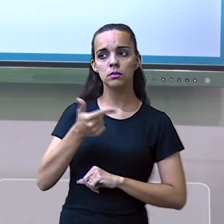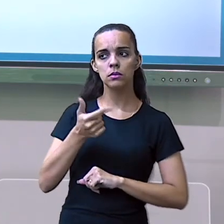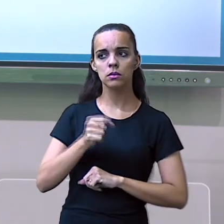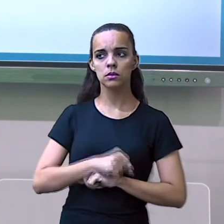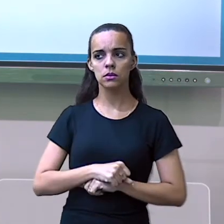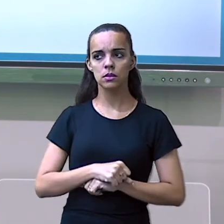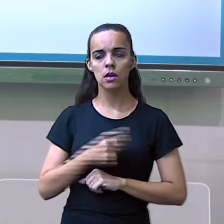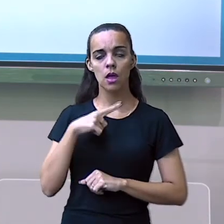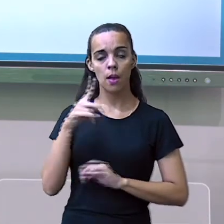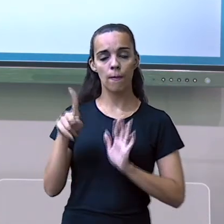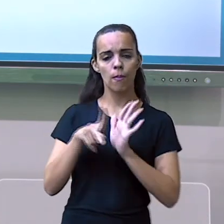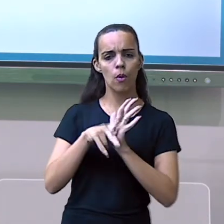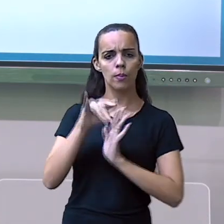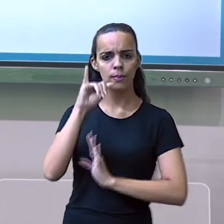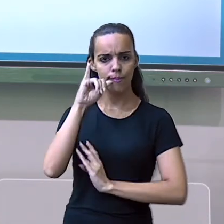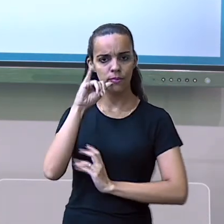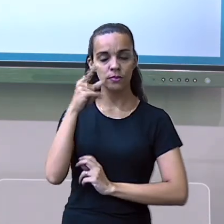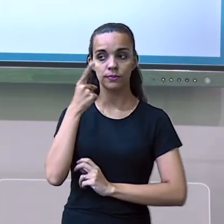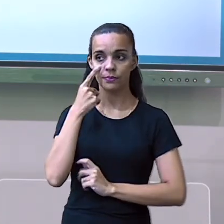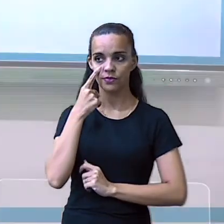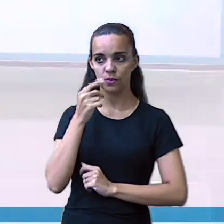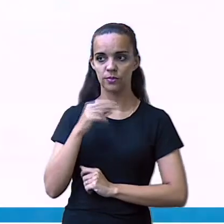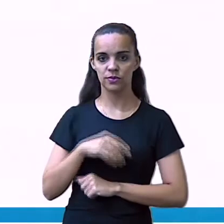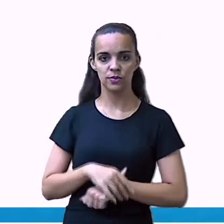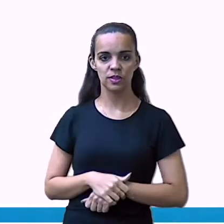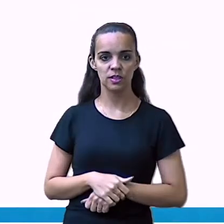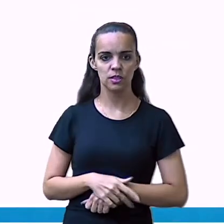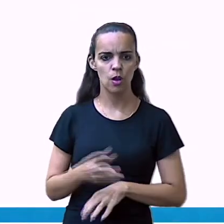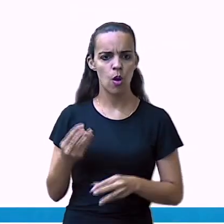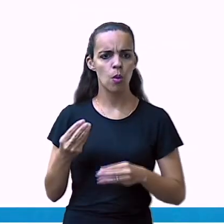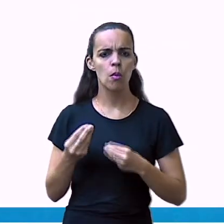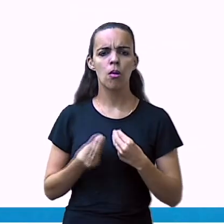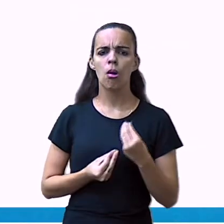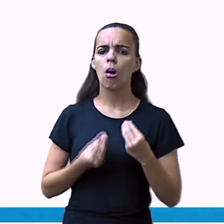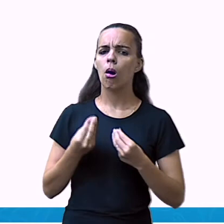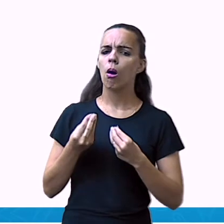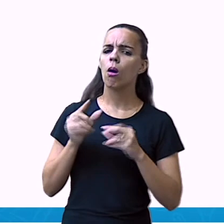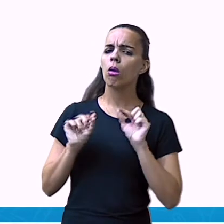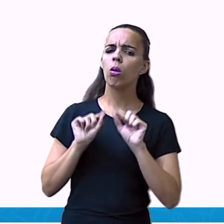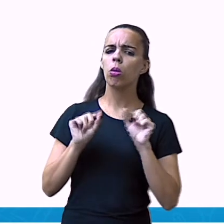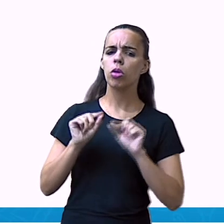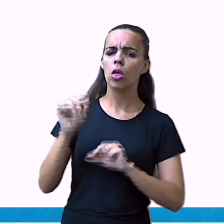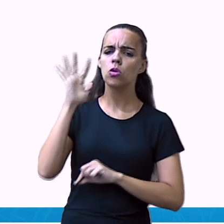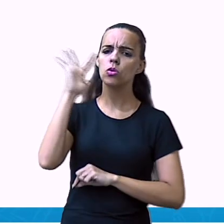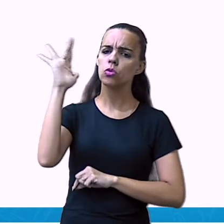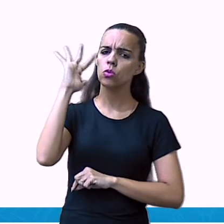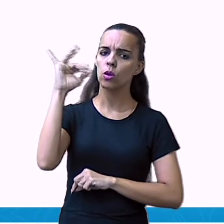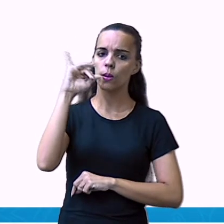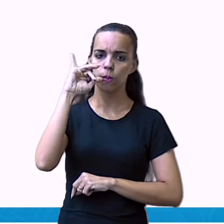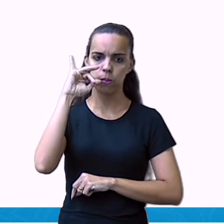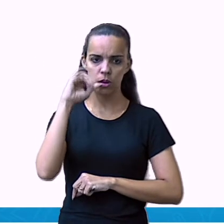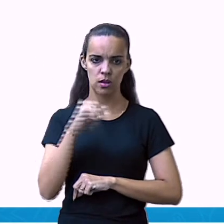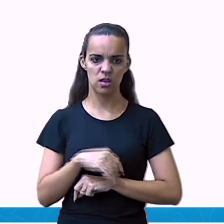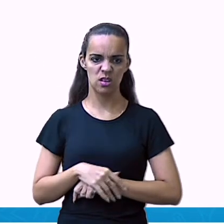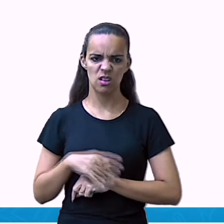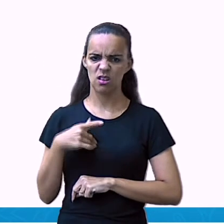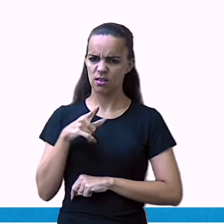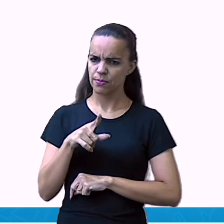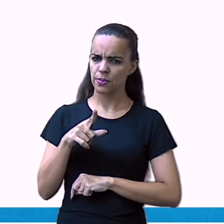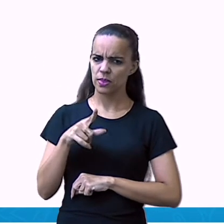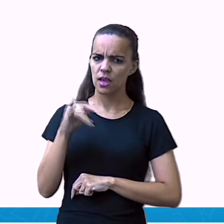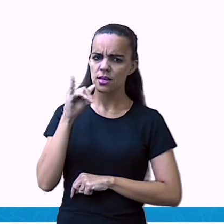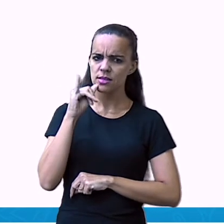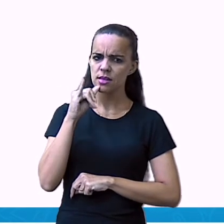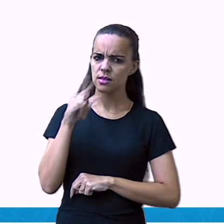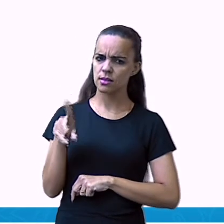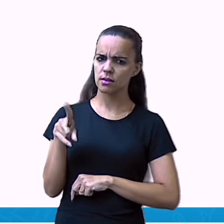ao Saci. Vamos observar? Com quem sonha o Saci? Saci,